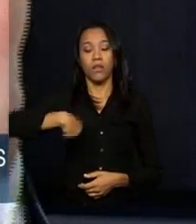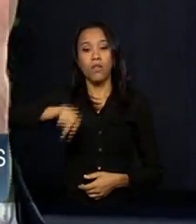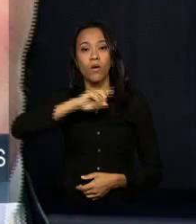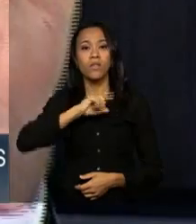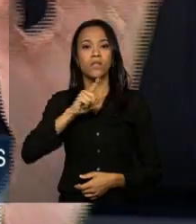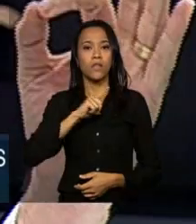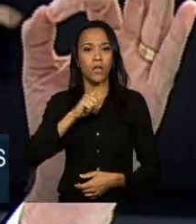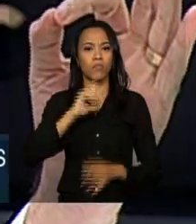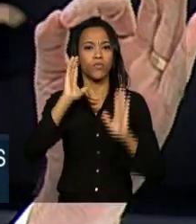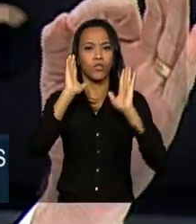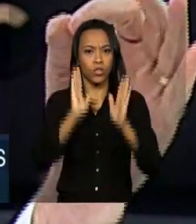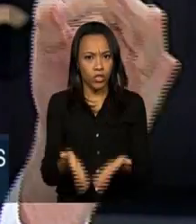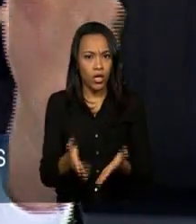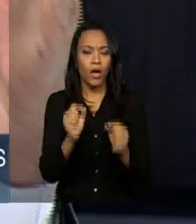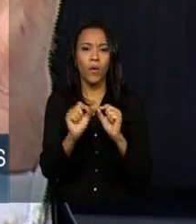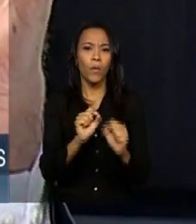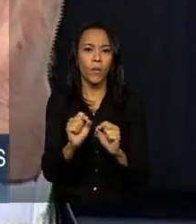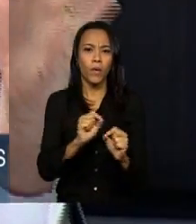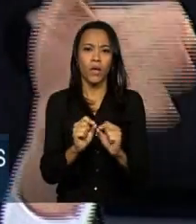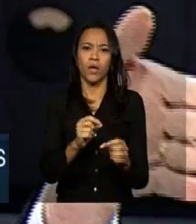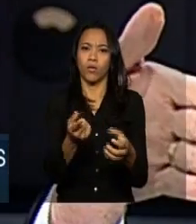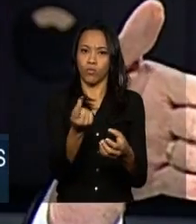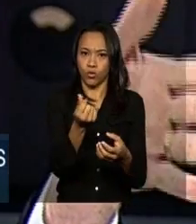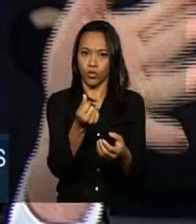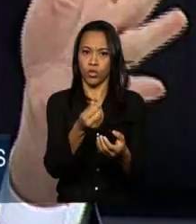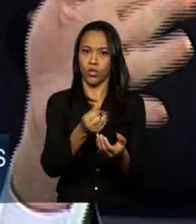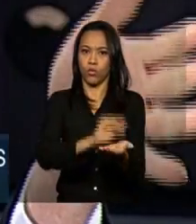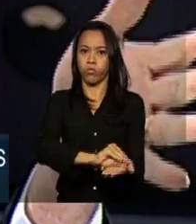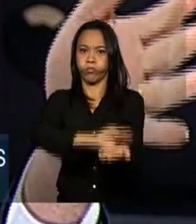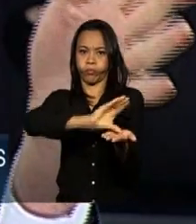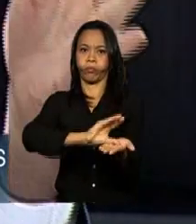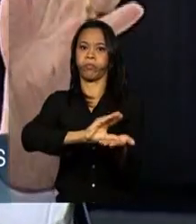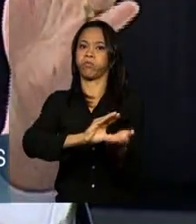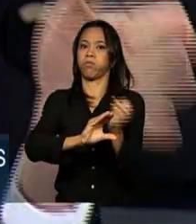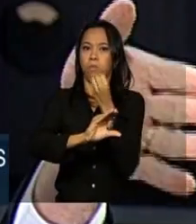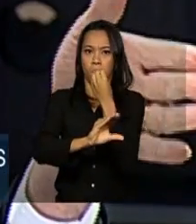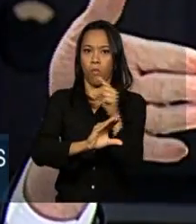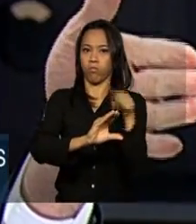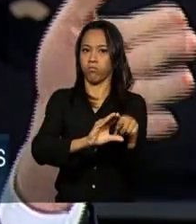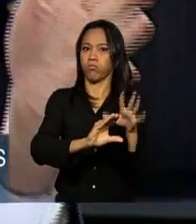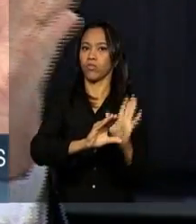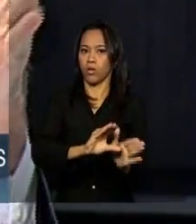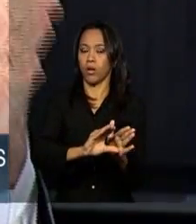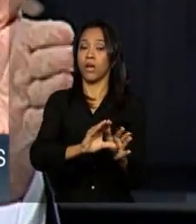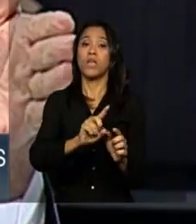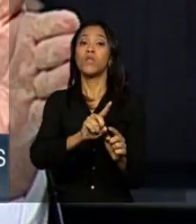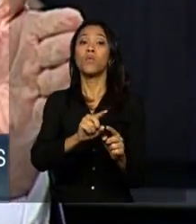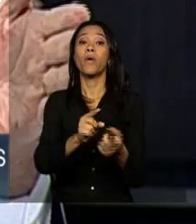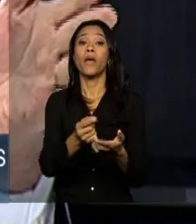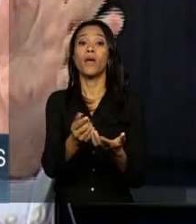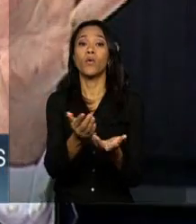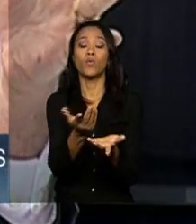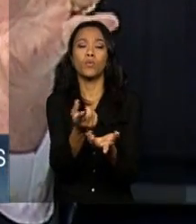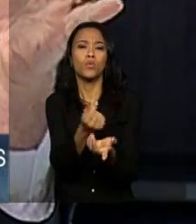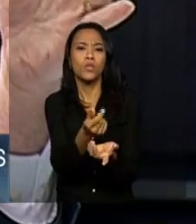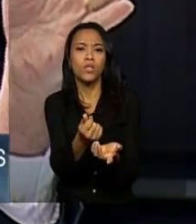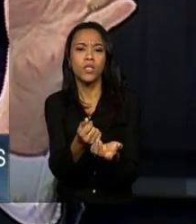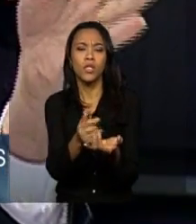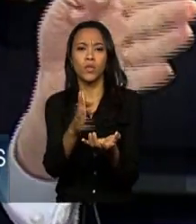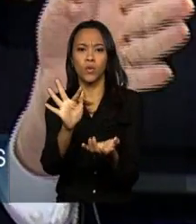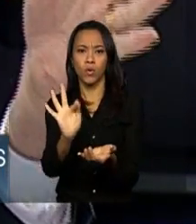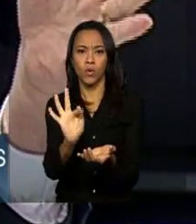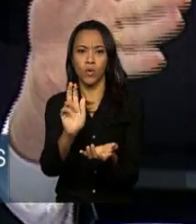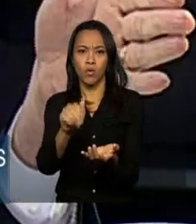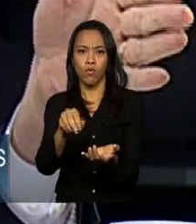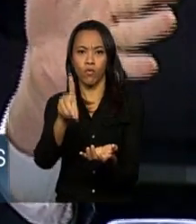uma carteira formada que tem um saldo extremamente elevado esses recursos não são recursos a fundo perdido eles são recursos que